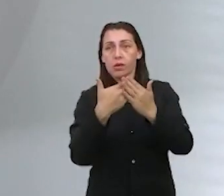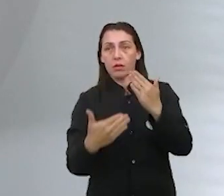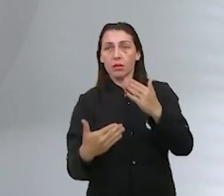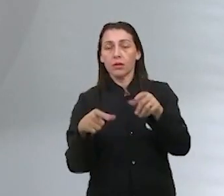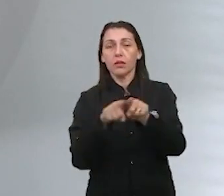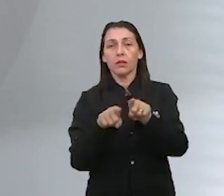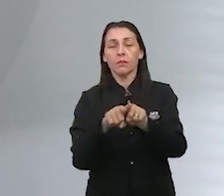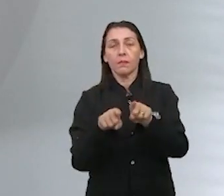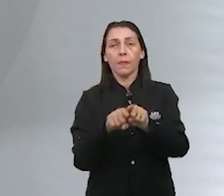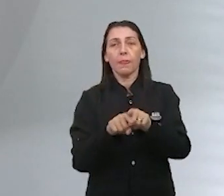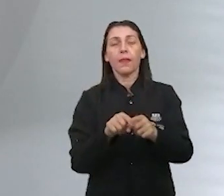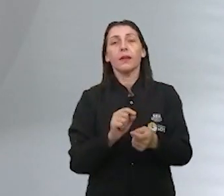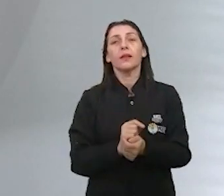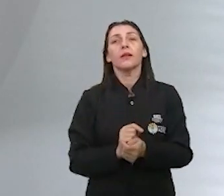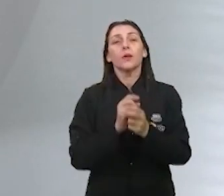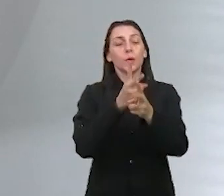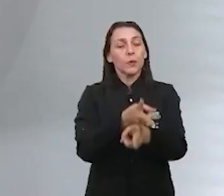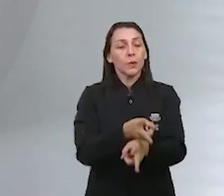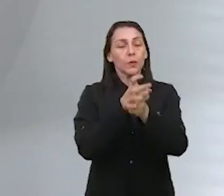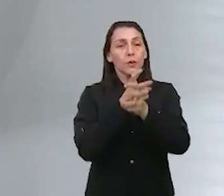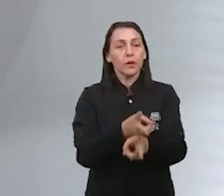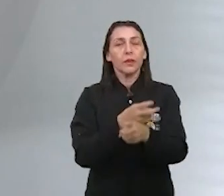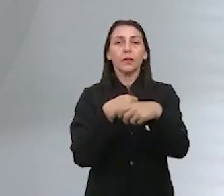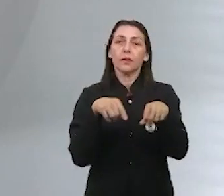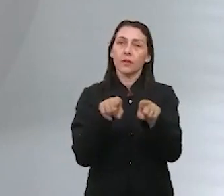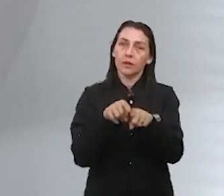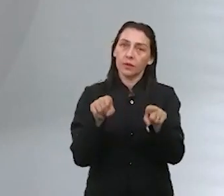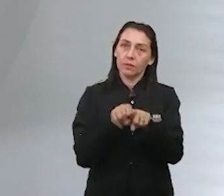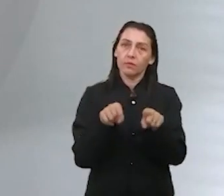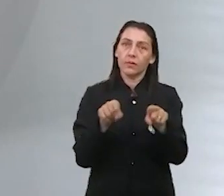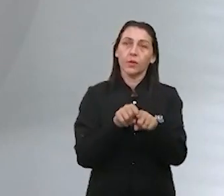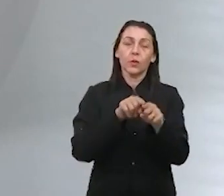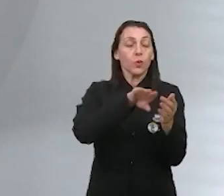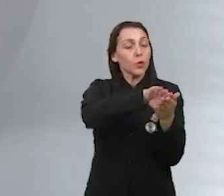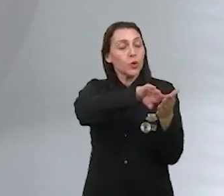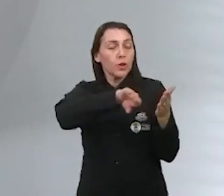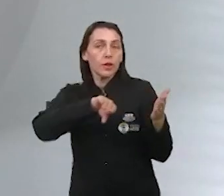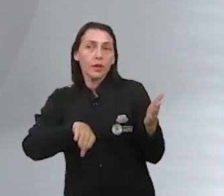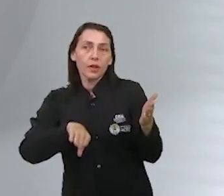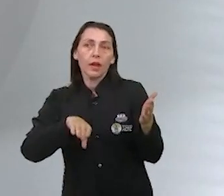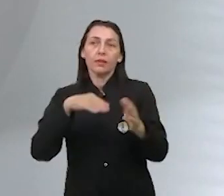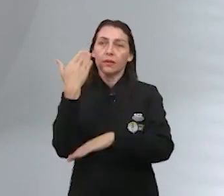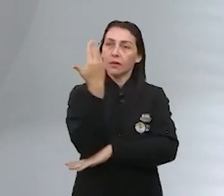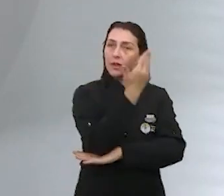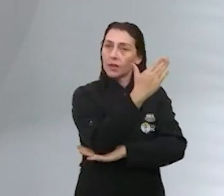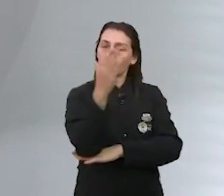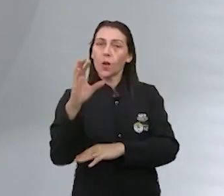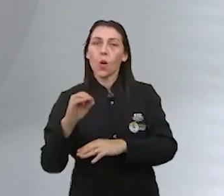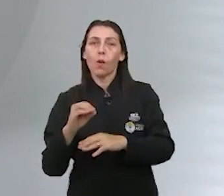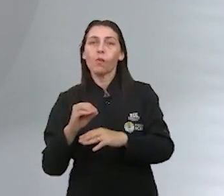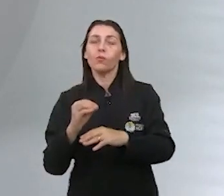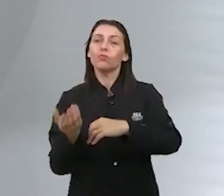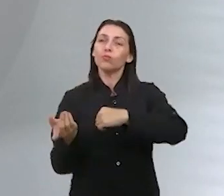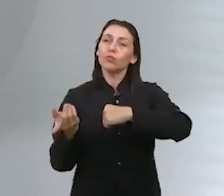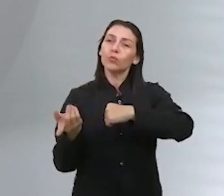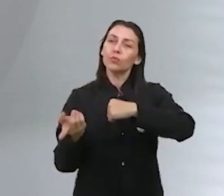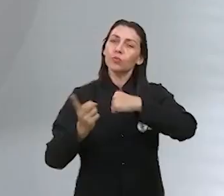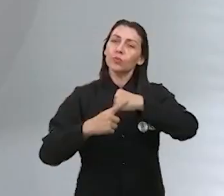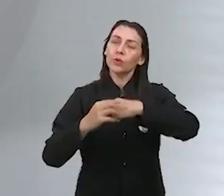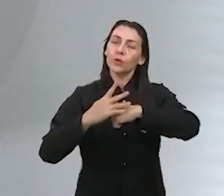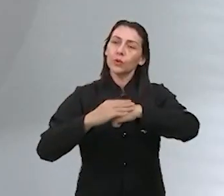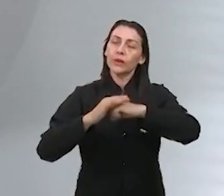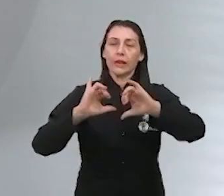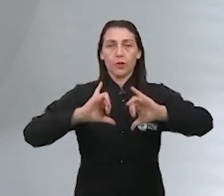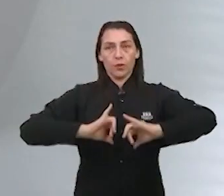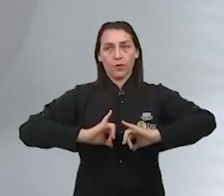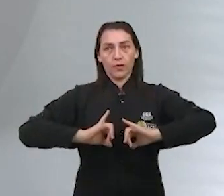a extração predatória também. Ou estou retirando demais ele da natureza, ou estou contaminando a natureza e ele está